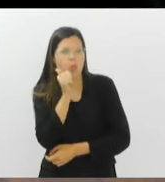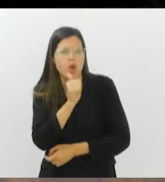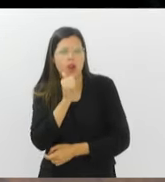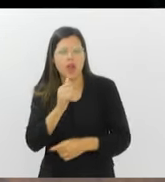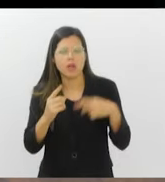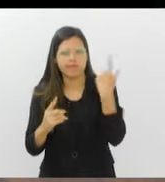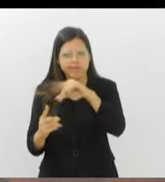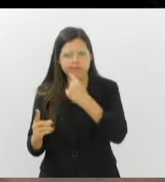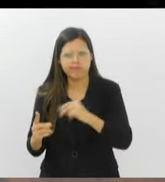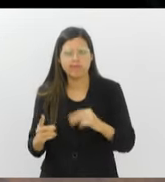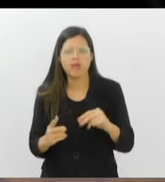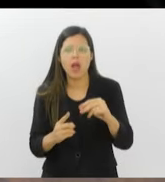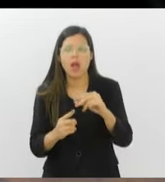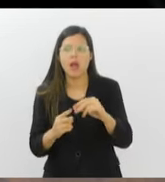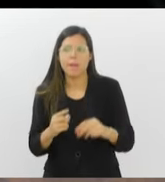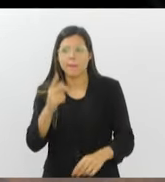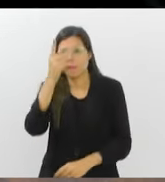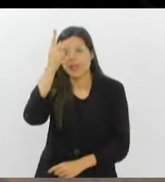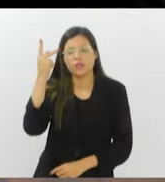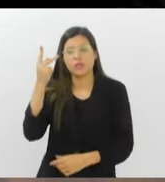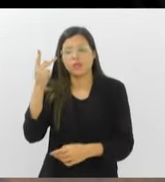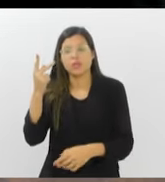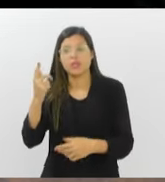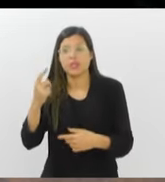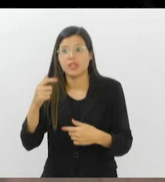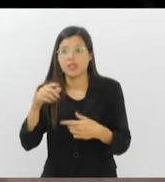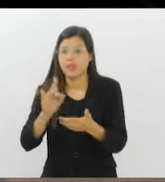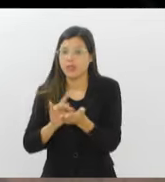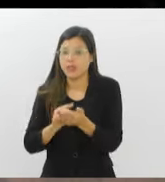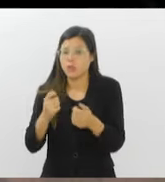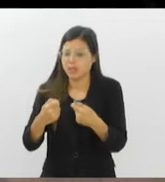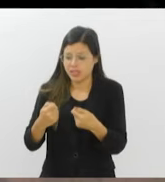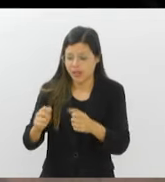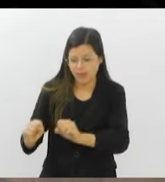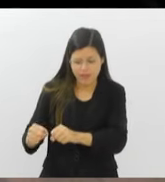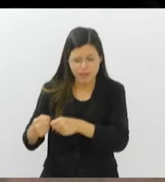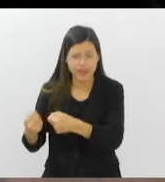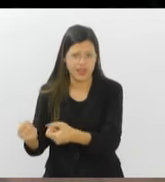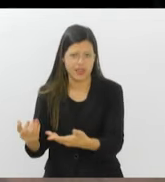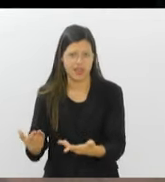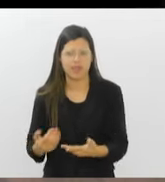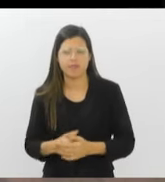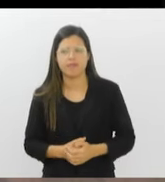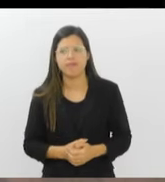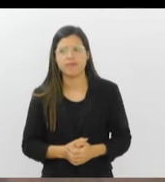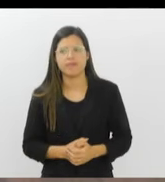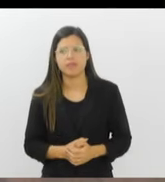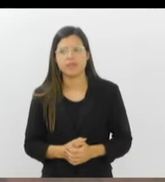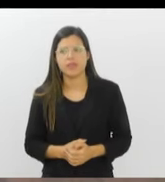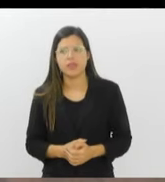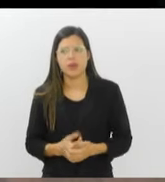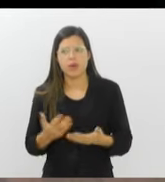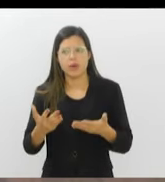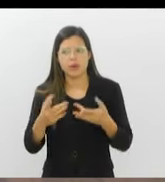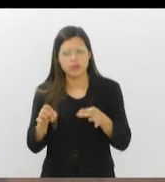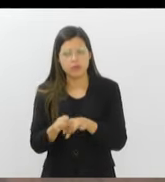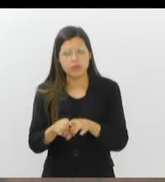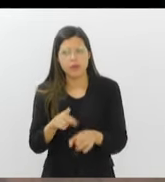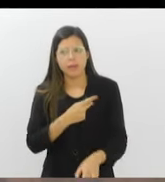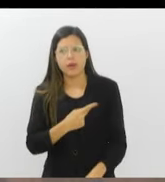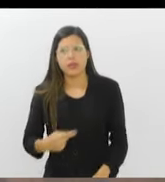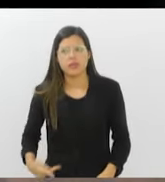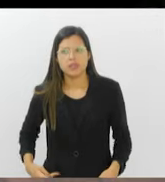que deveriam, na verdade, estarem as defendendo. Então, eu quero também, senhor presidente, deixar aberta